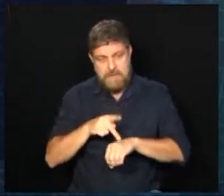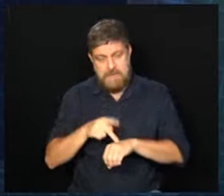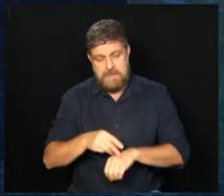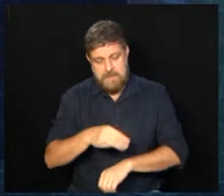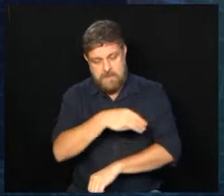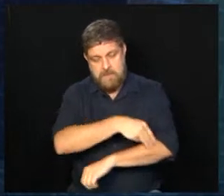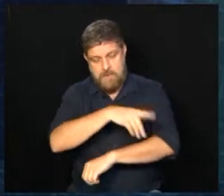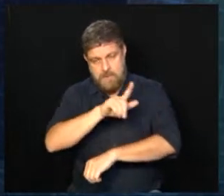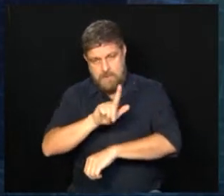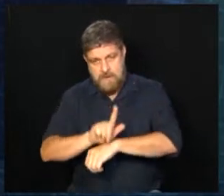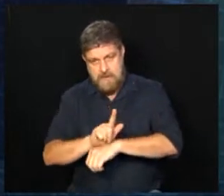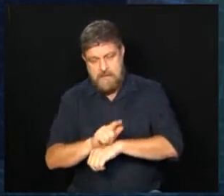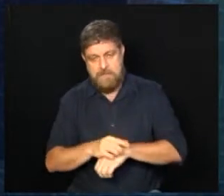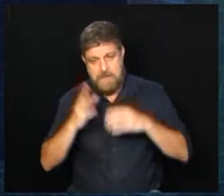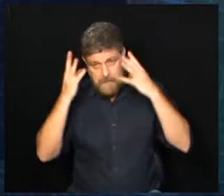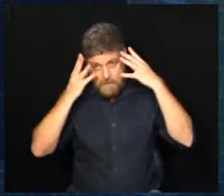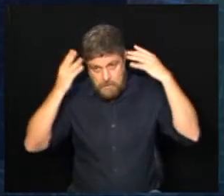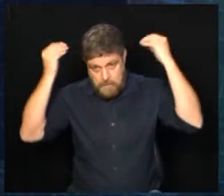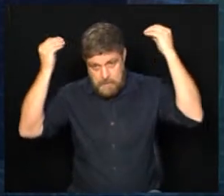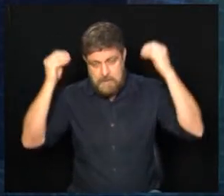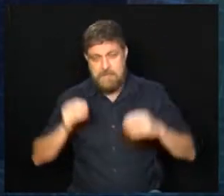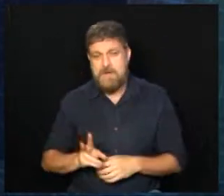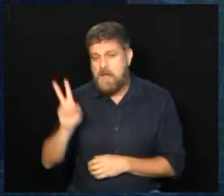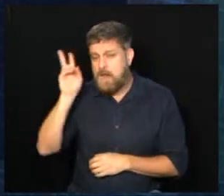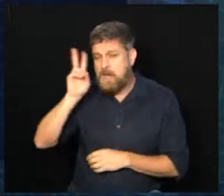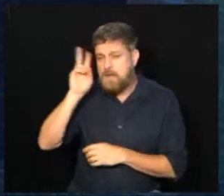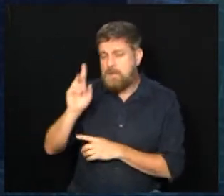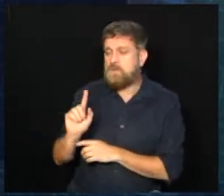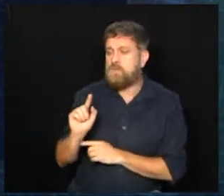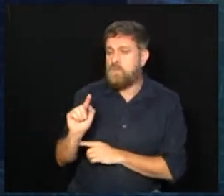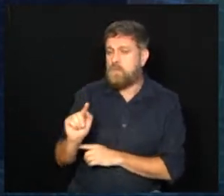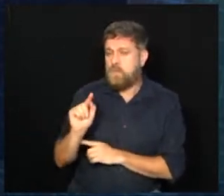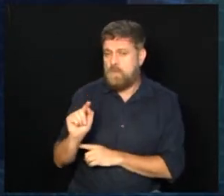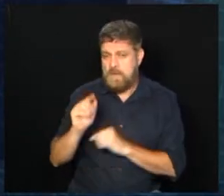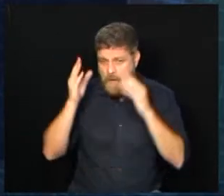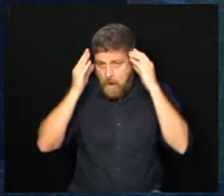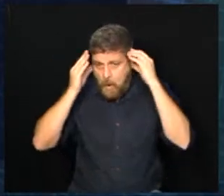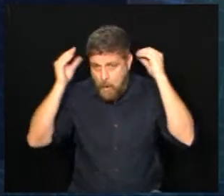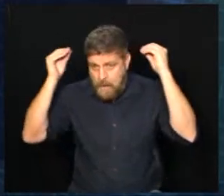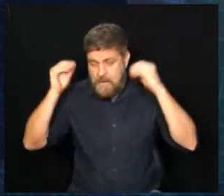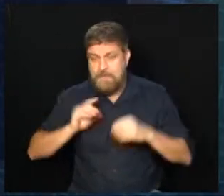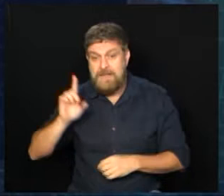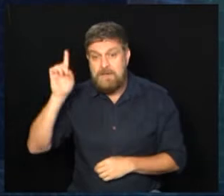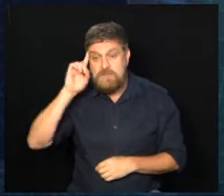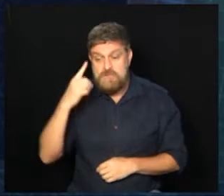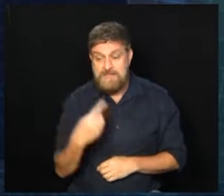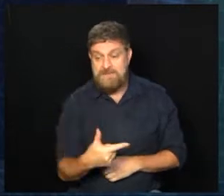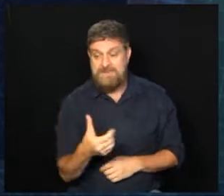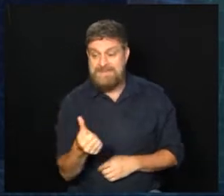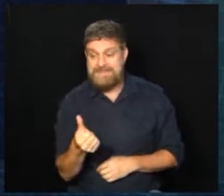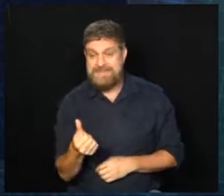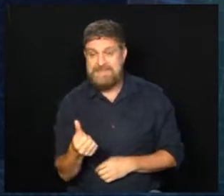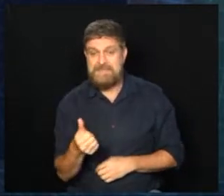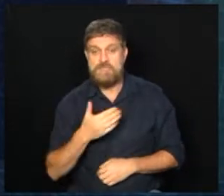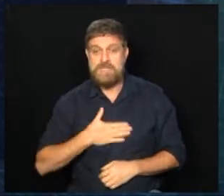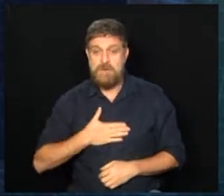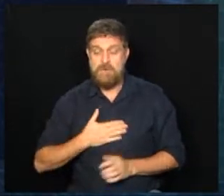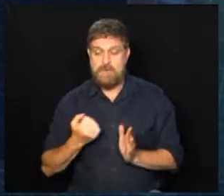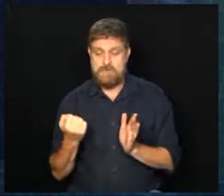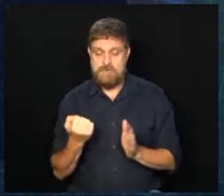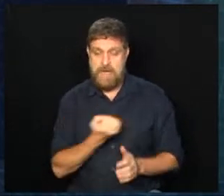Morungaba e Olambra. Lembrando que a última atualização de Olambra aconteceu no dia 26 de agosto. E a